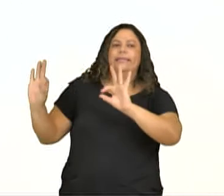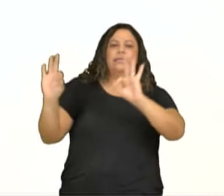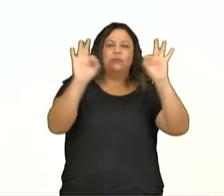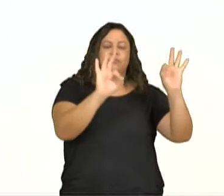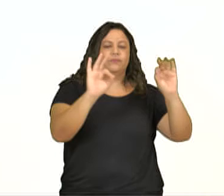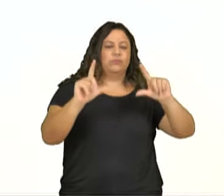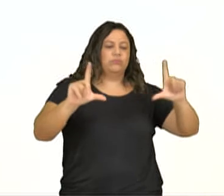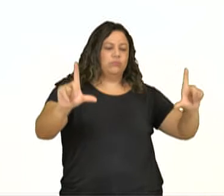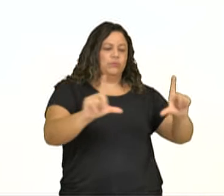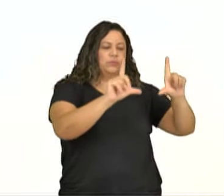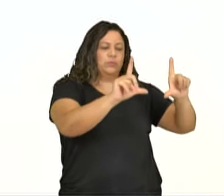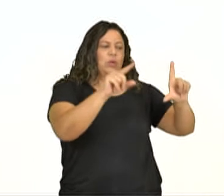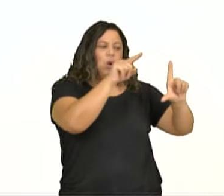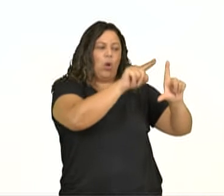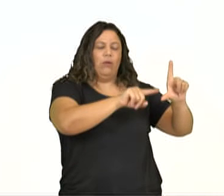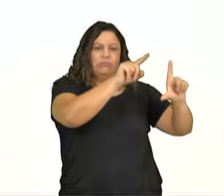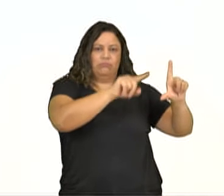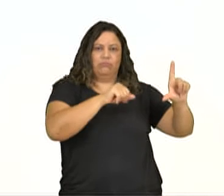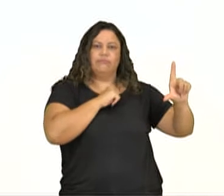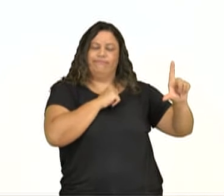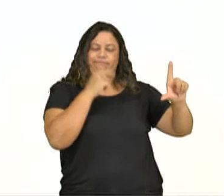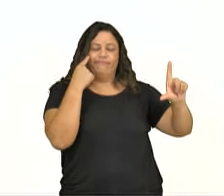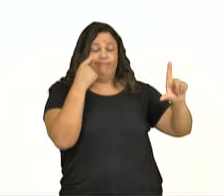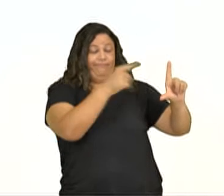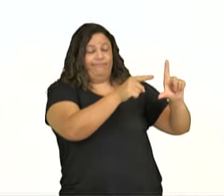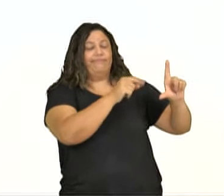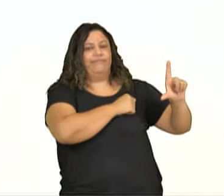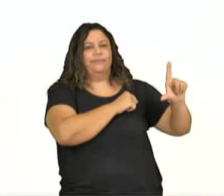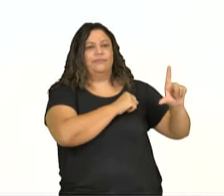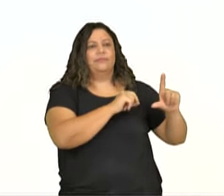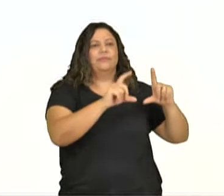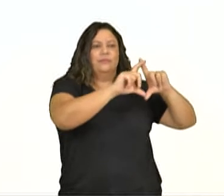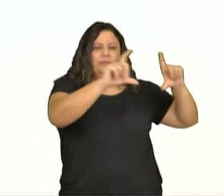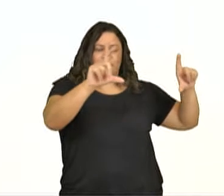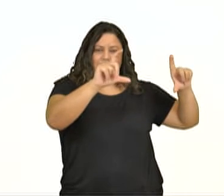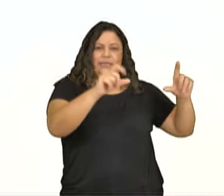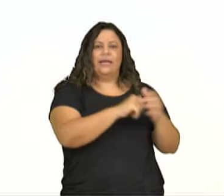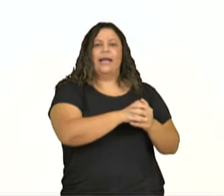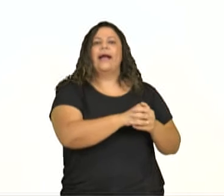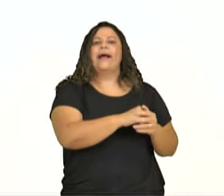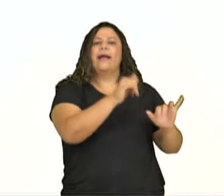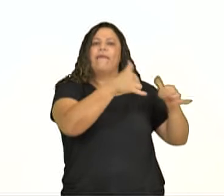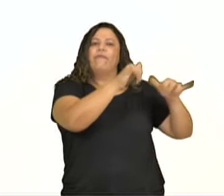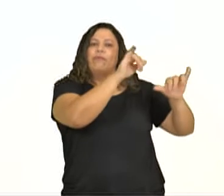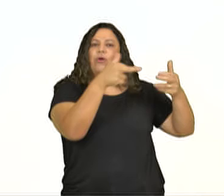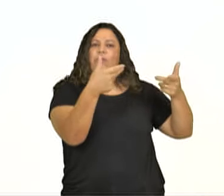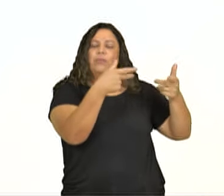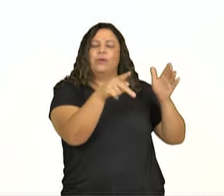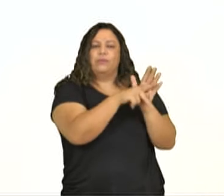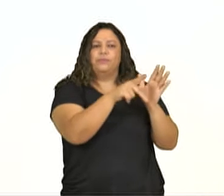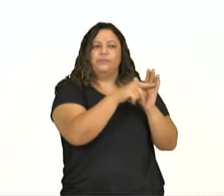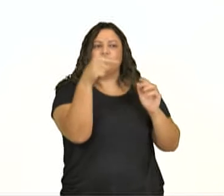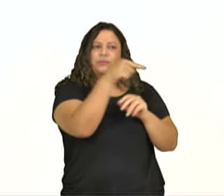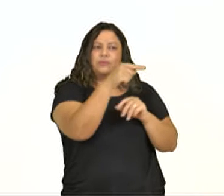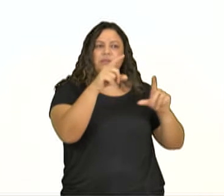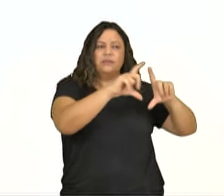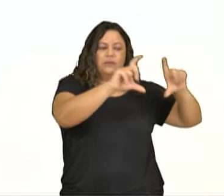o nosso bloquinho adesivo, né? Com as massas moleculares que foram dadas. Então, para o sulfato de cobre,